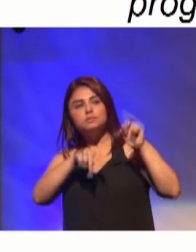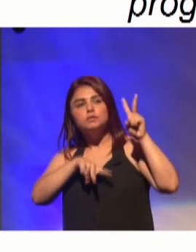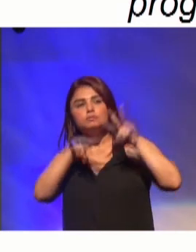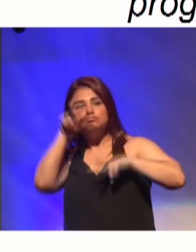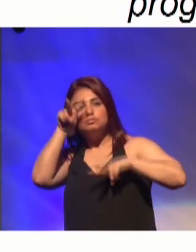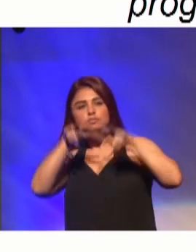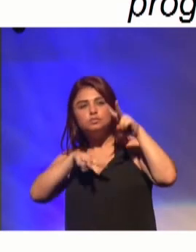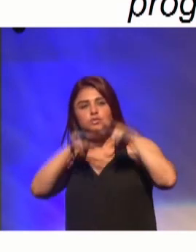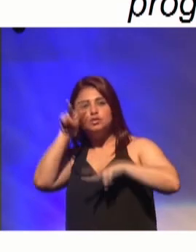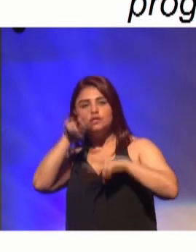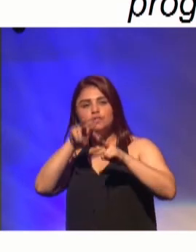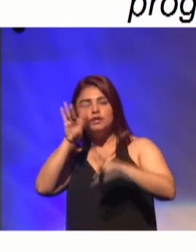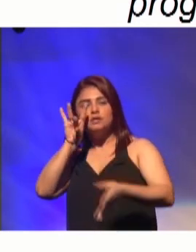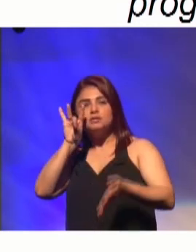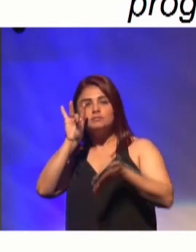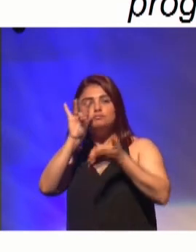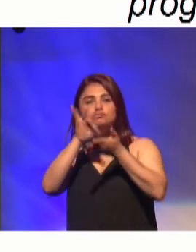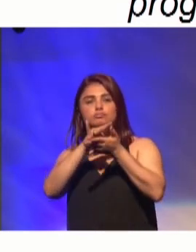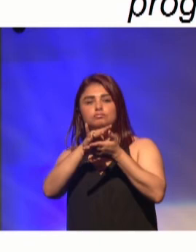da aplicabilidade